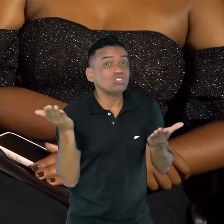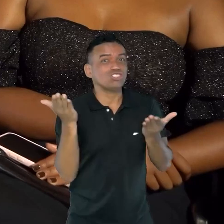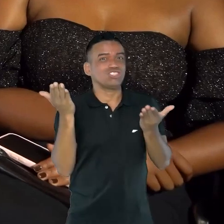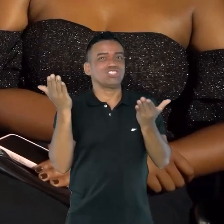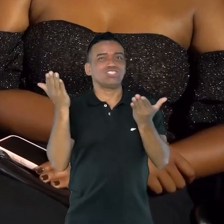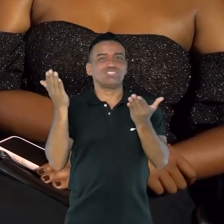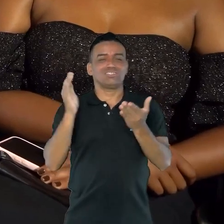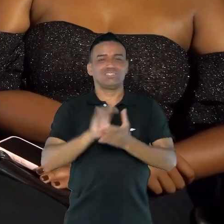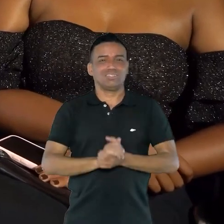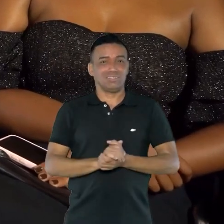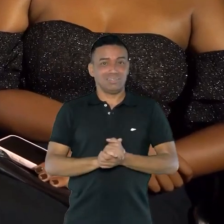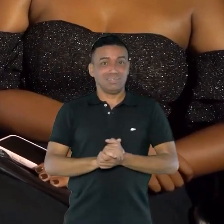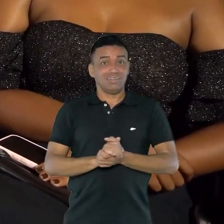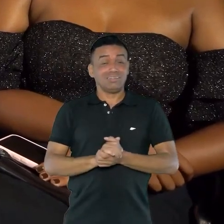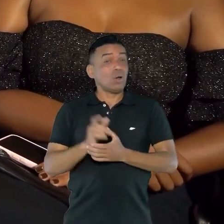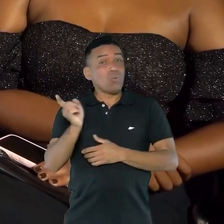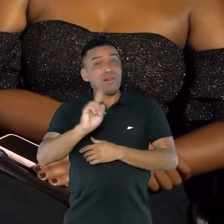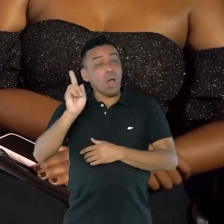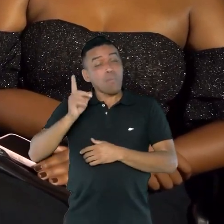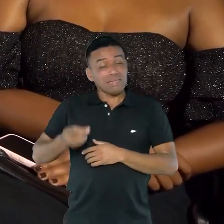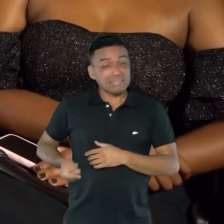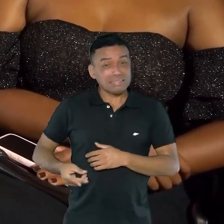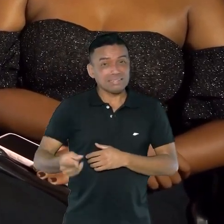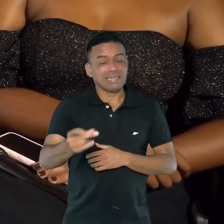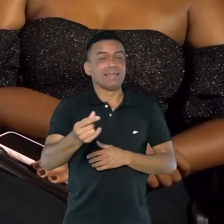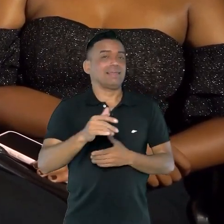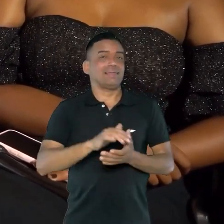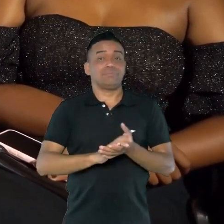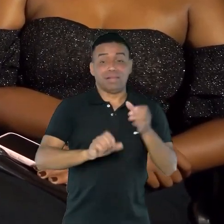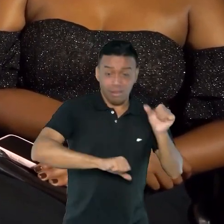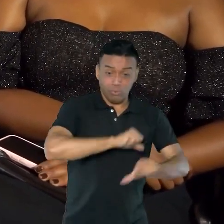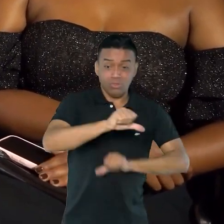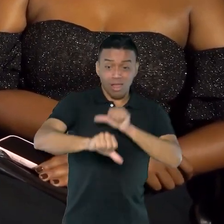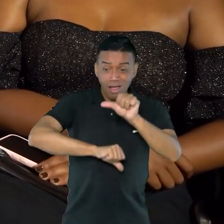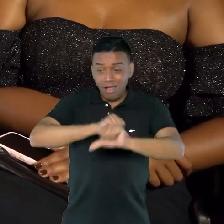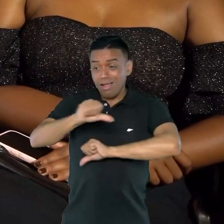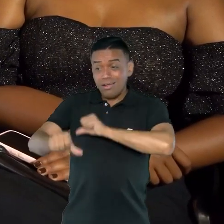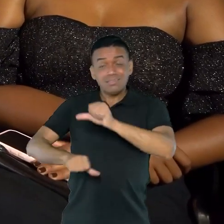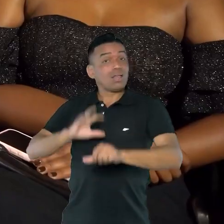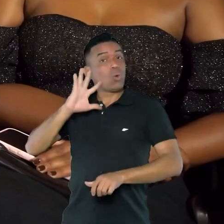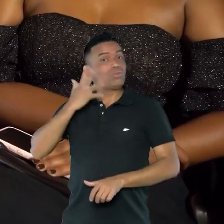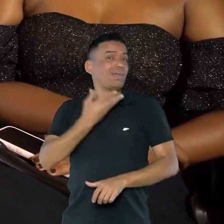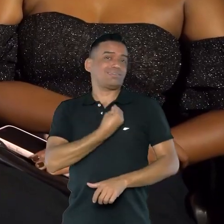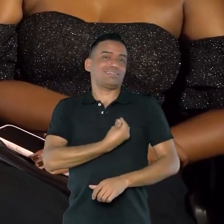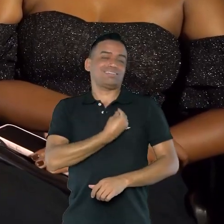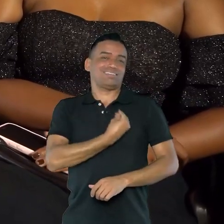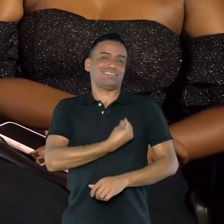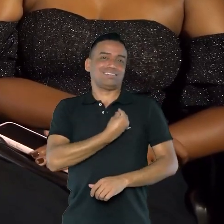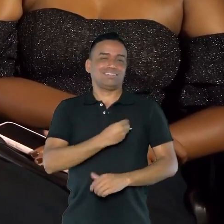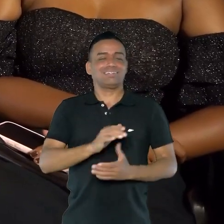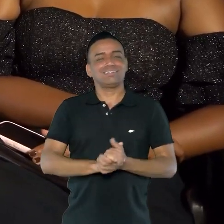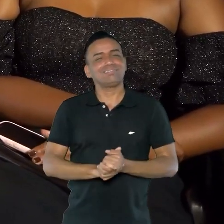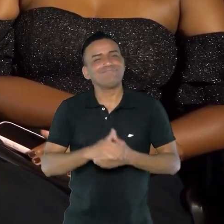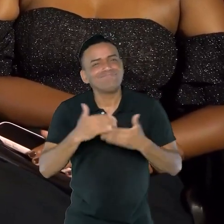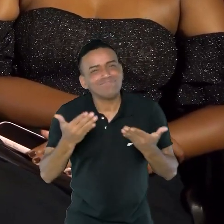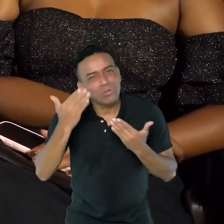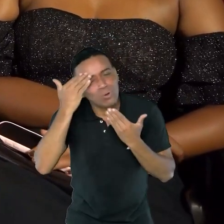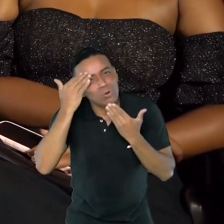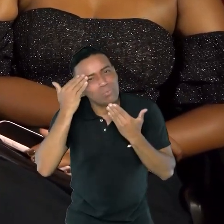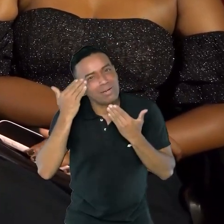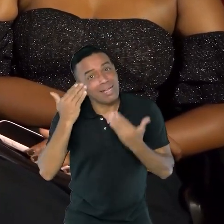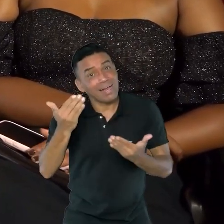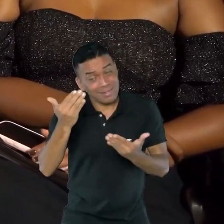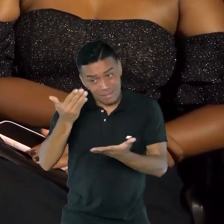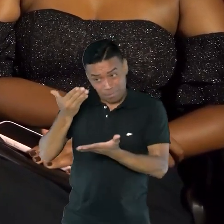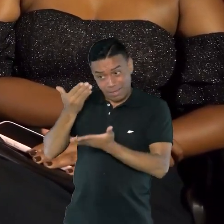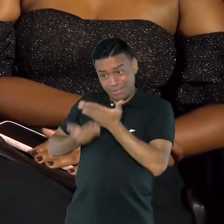não para sempre, a impermanência da vida. Então, muito obrigada. Perdeu